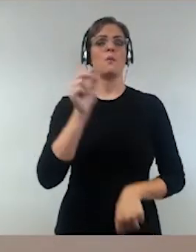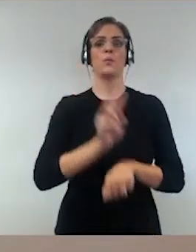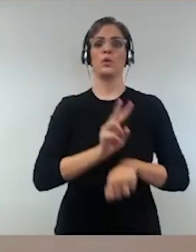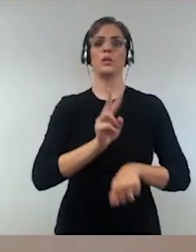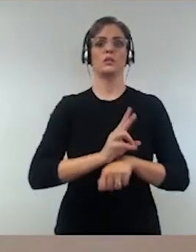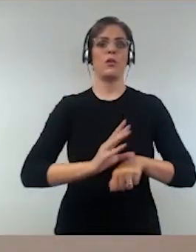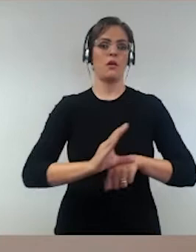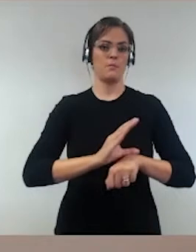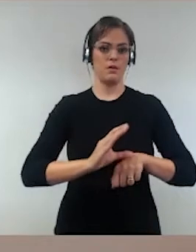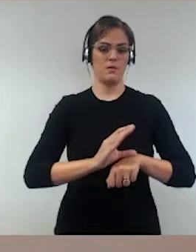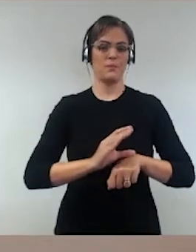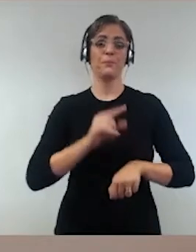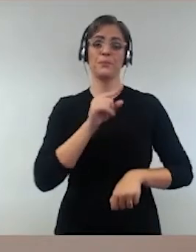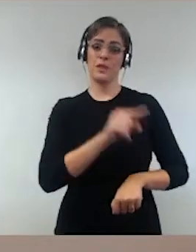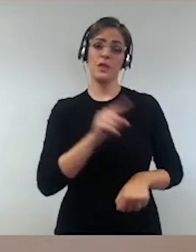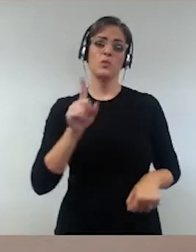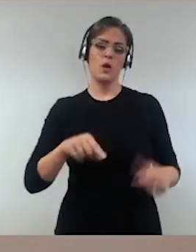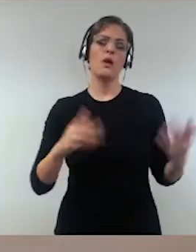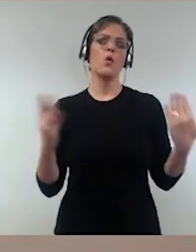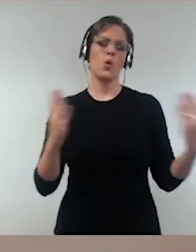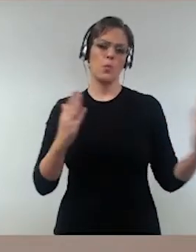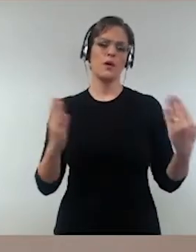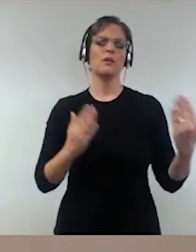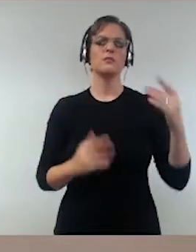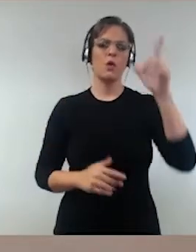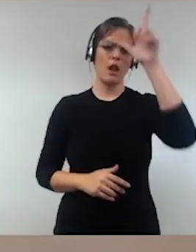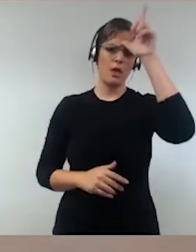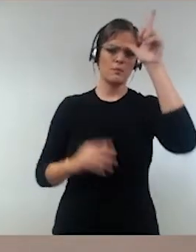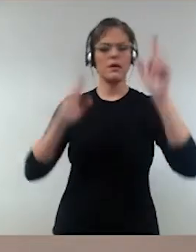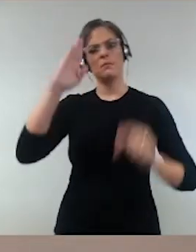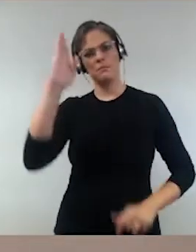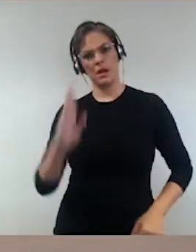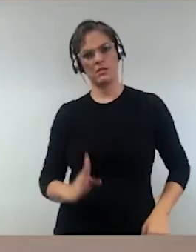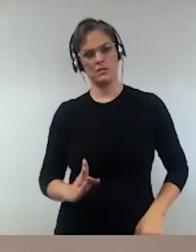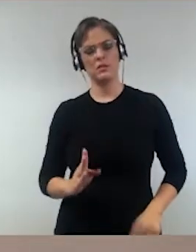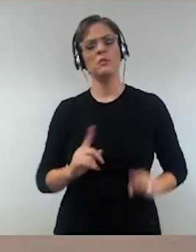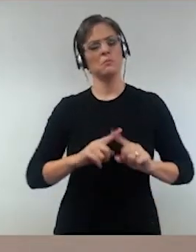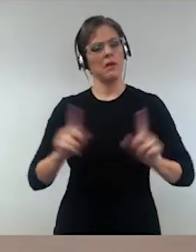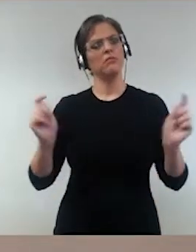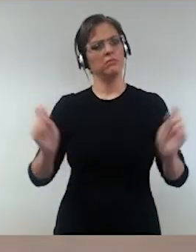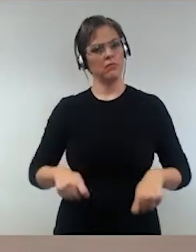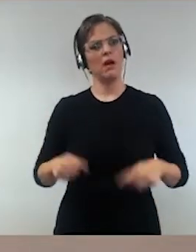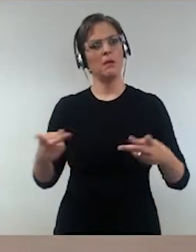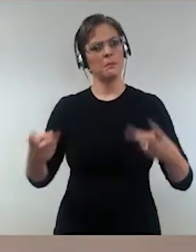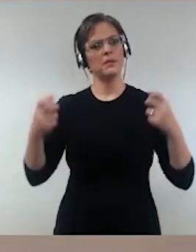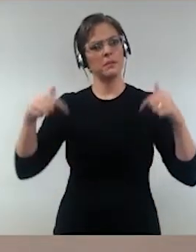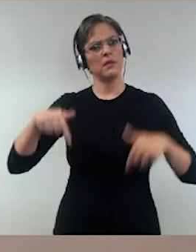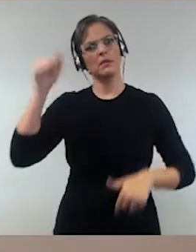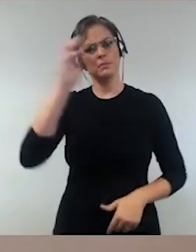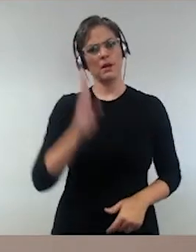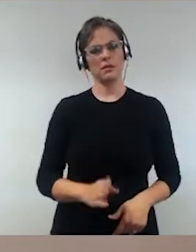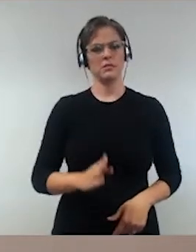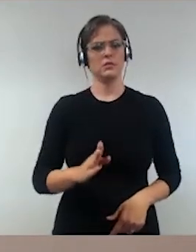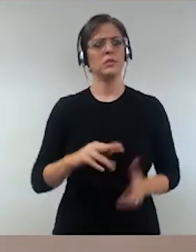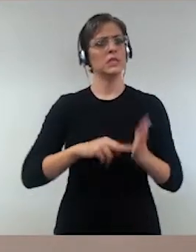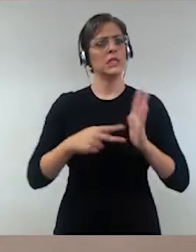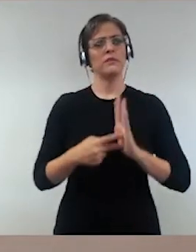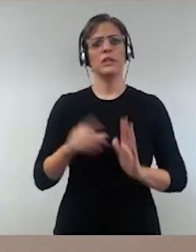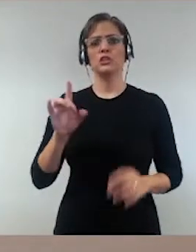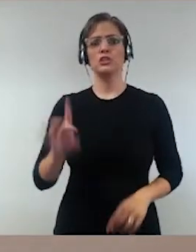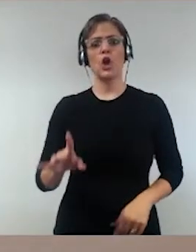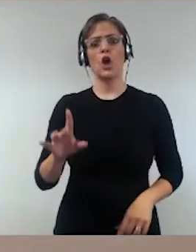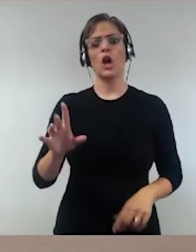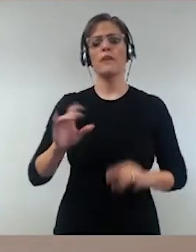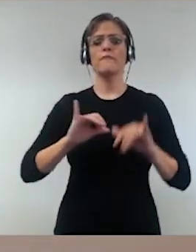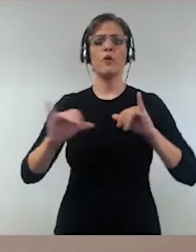caso alemão, e esse é um paralelo que dá para a gente também fazer no direito brasileiro, a gente não está dizendo mais que somente os dados íntimos são